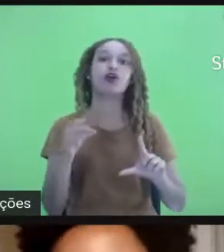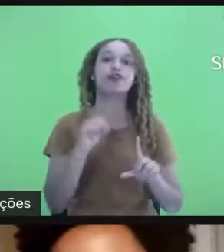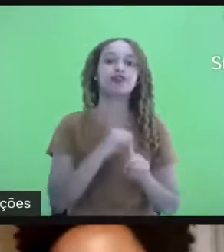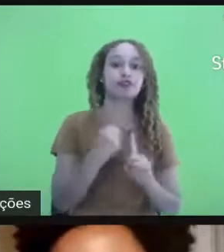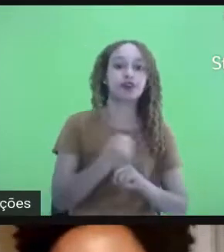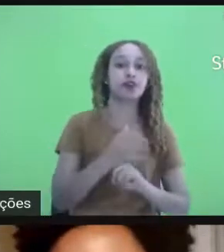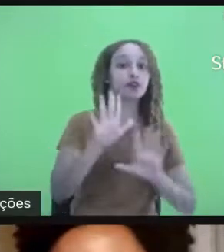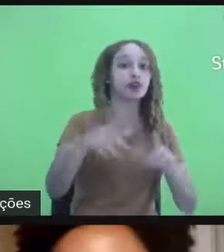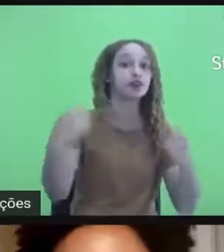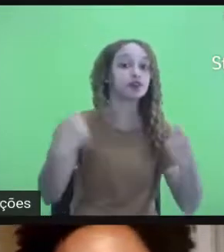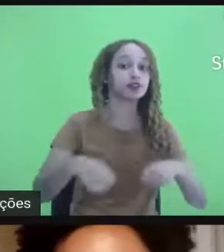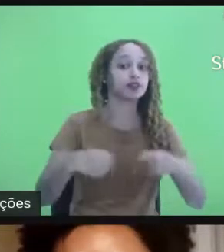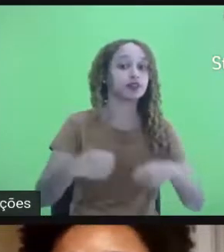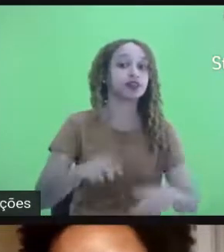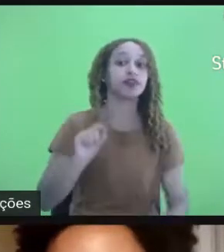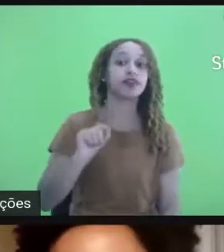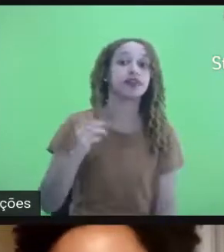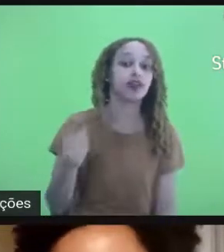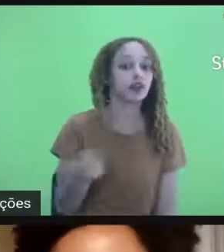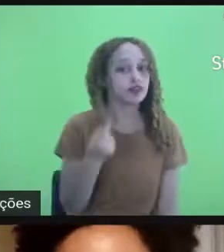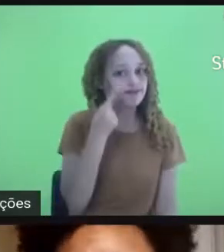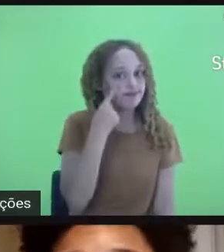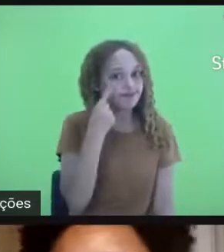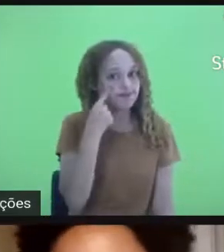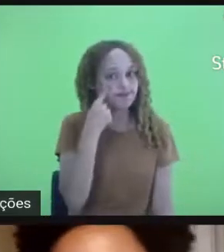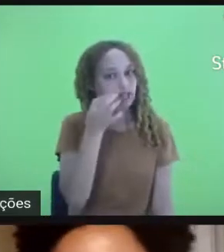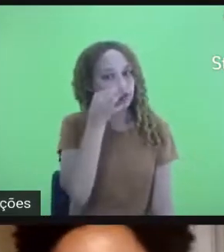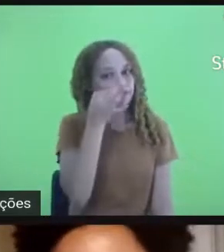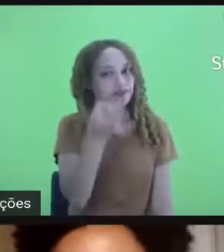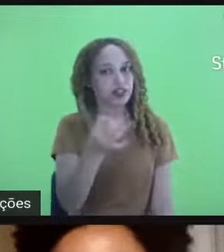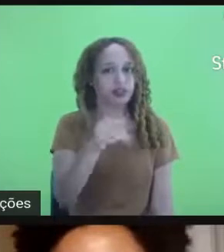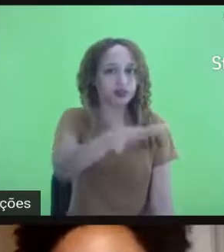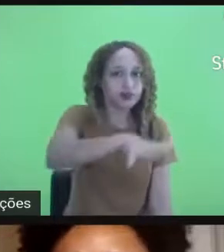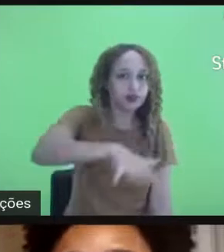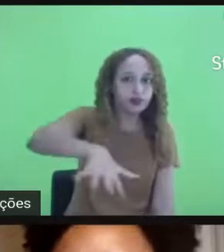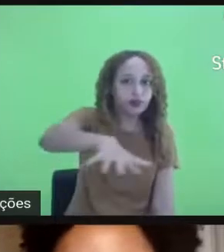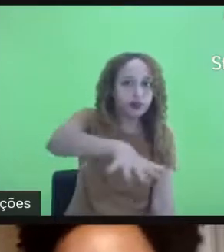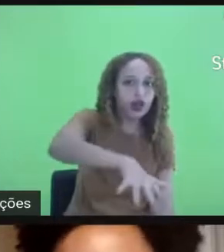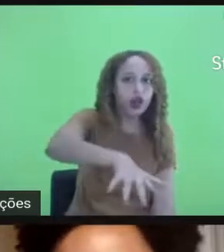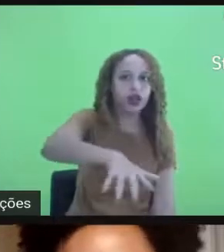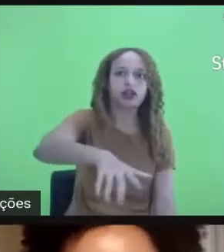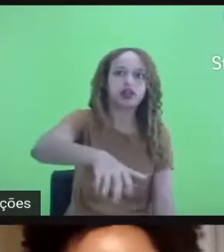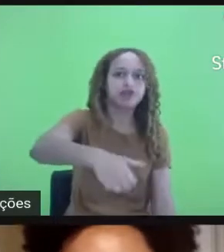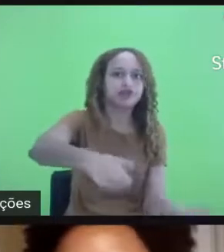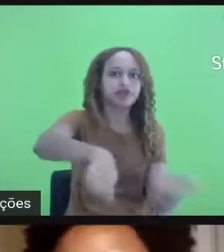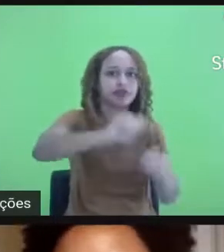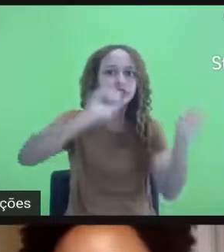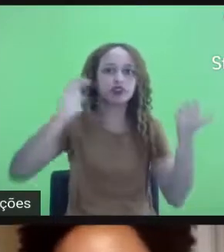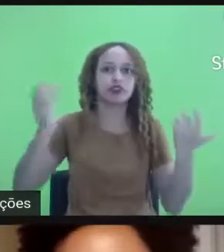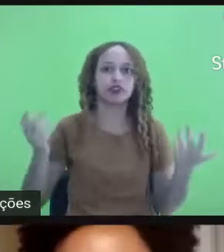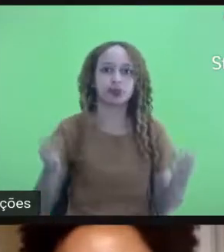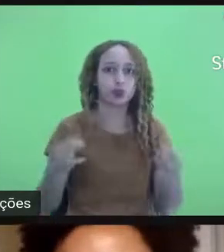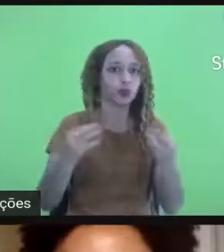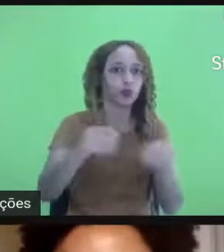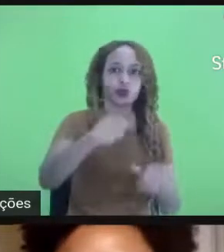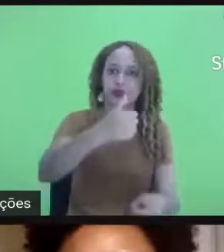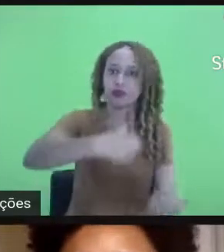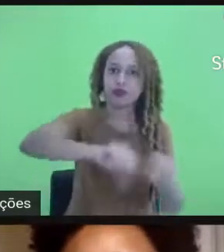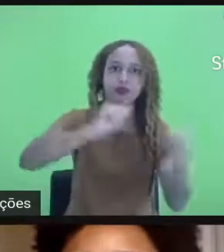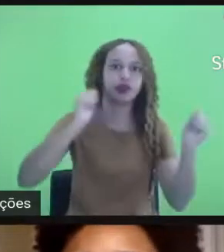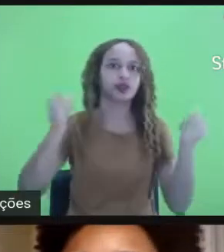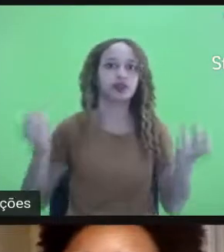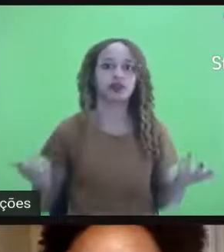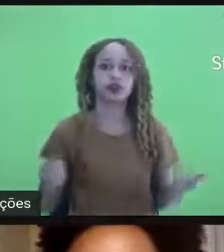rever que esse público, ele mudou, né? A demanda mudou, a necessidade mudou. Então,